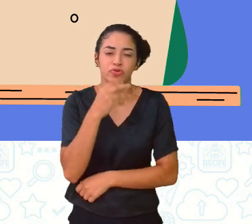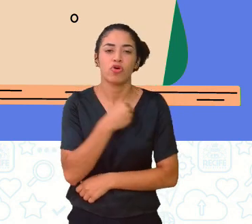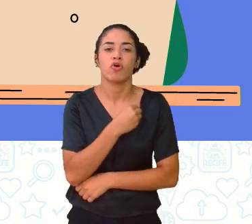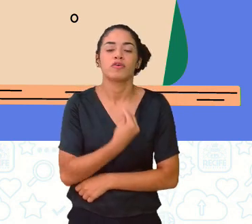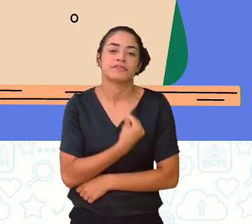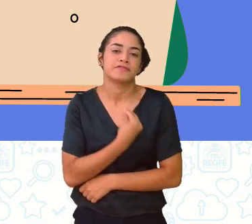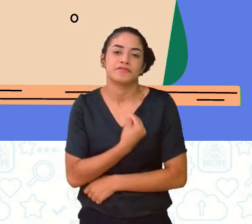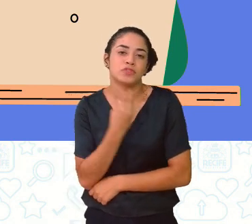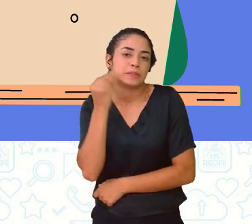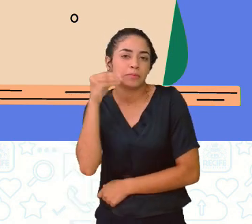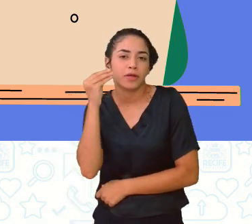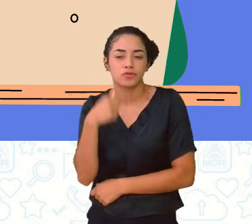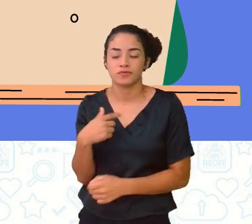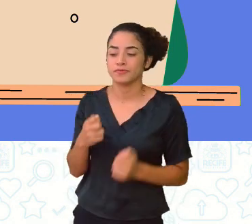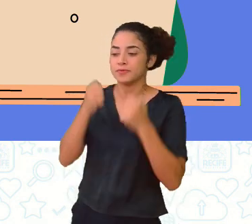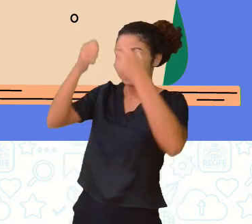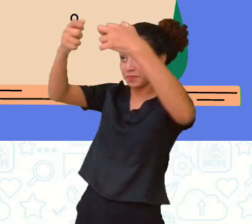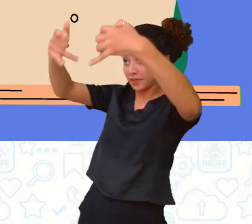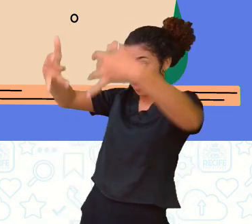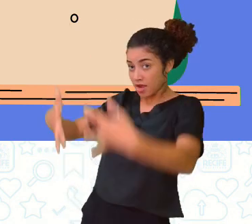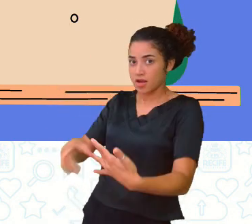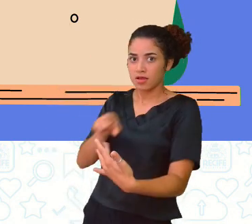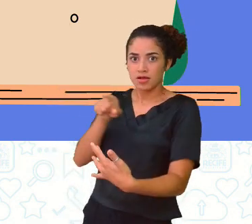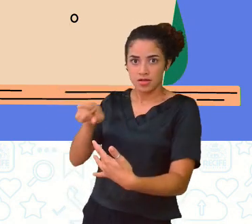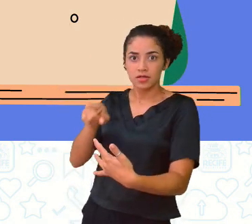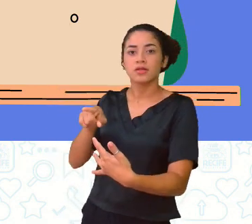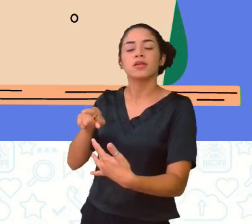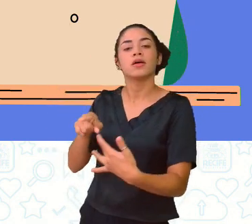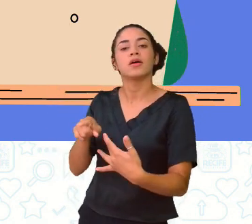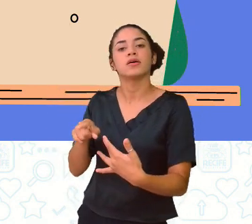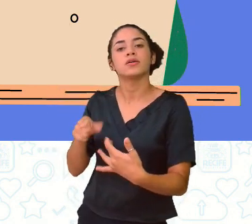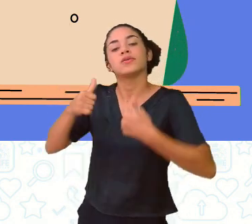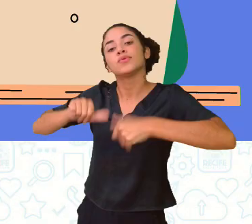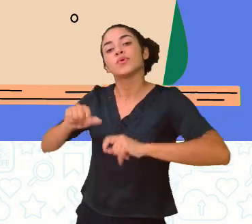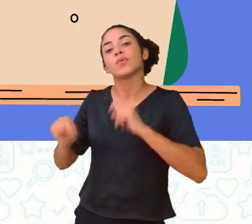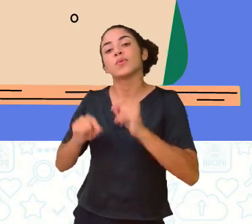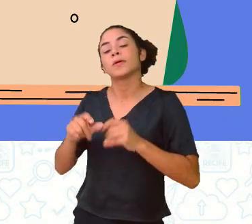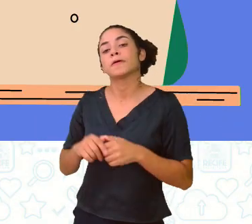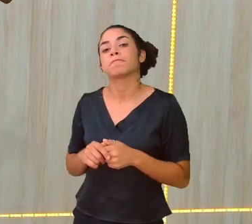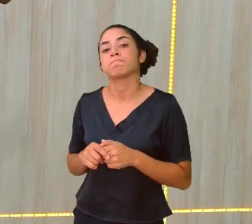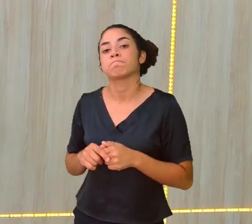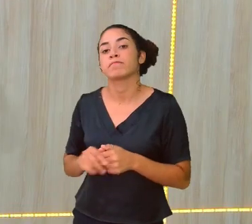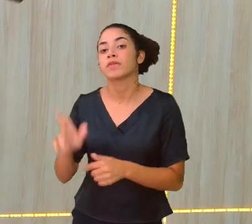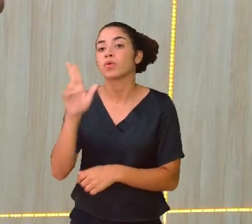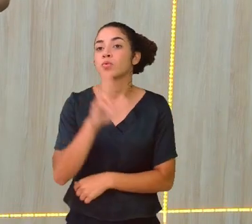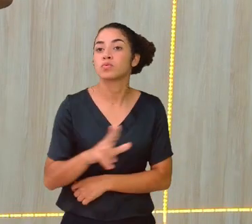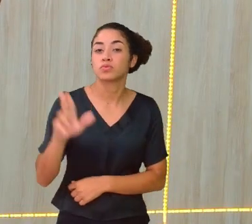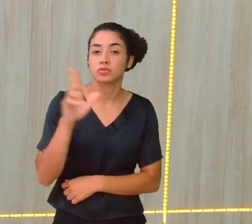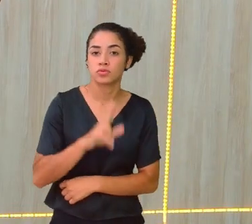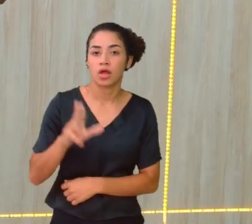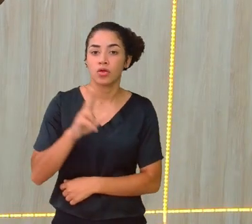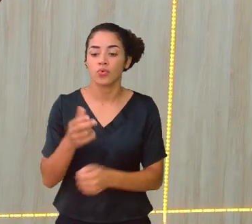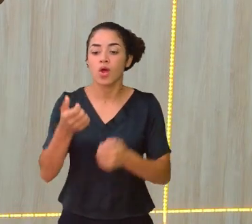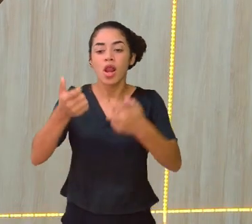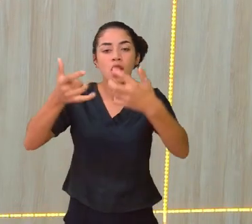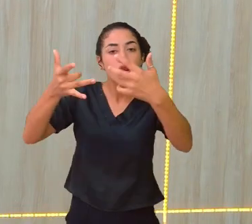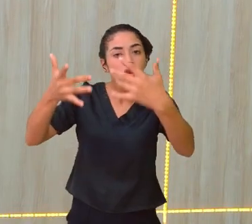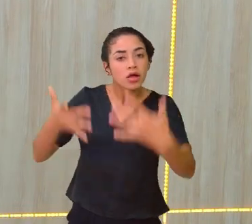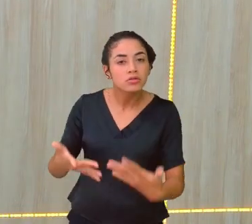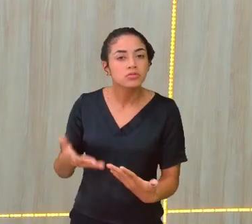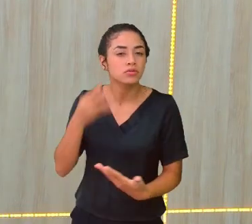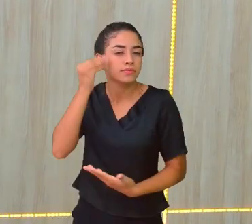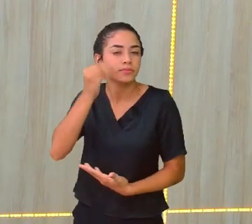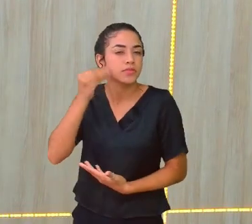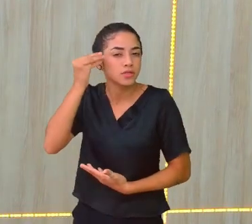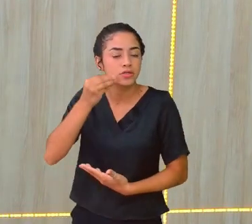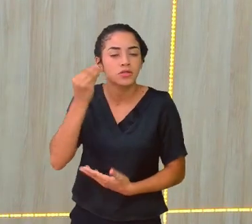vou contar à professora Viviane como é, eu estou fazendo uso do gênero relato de